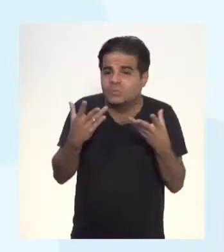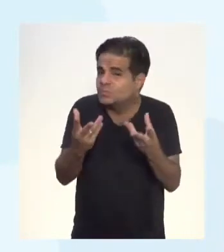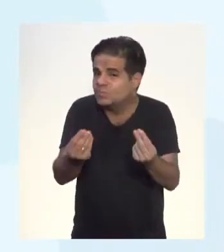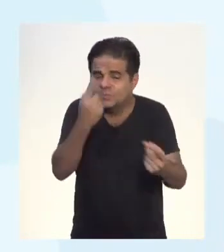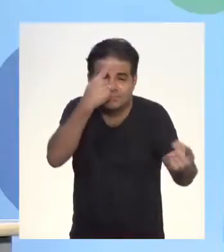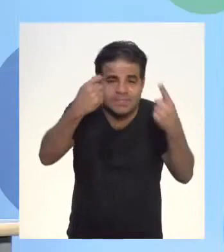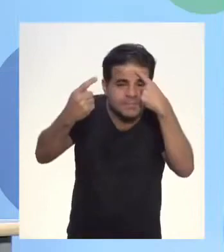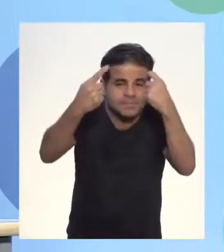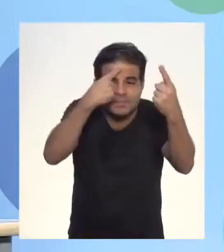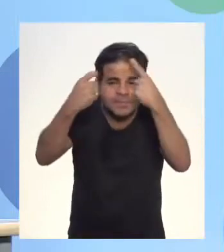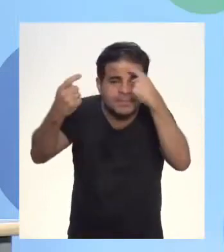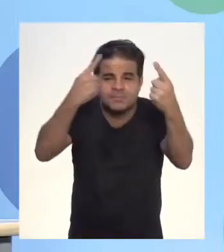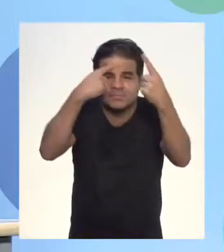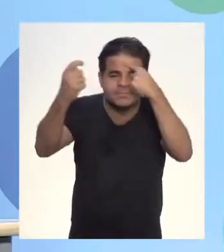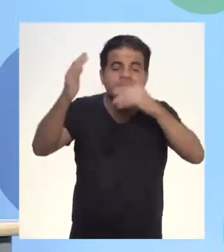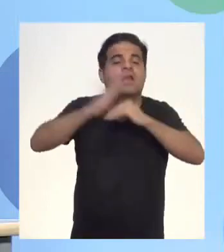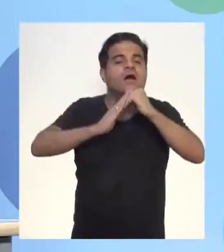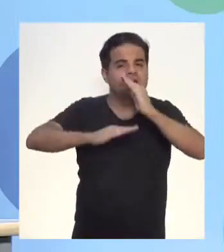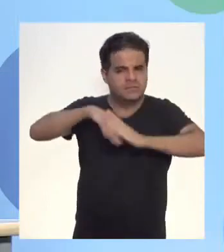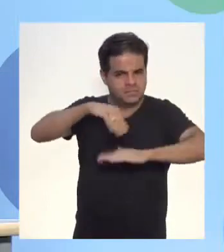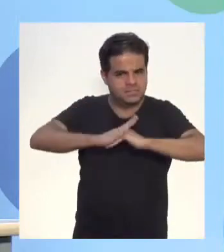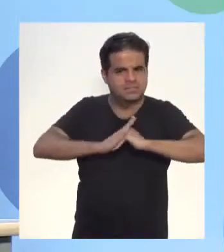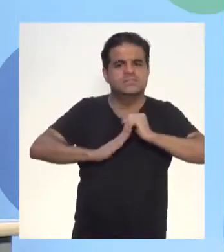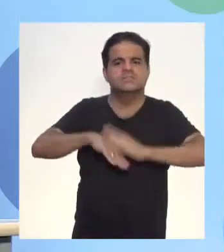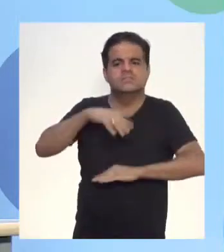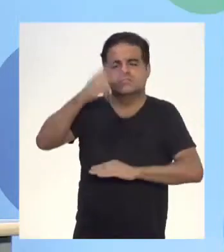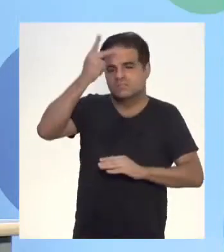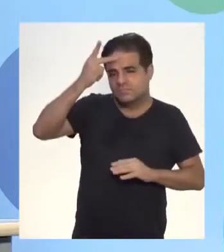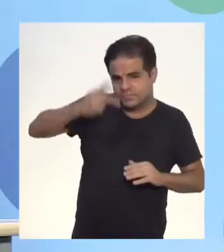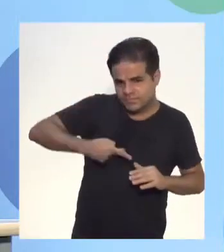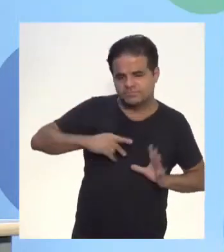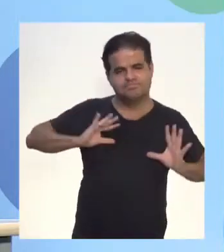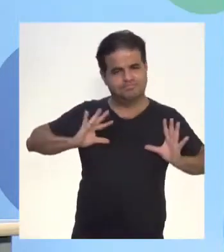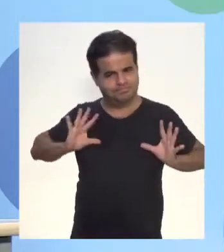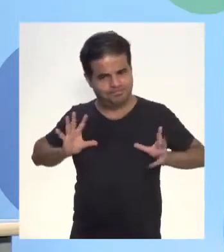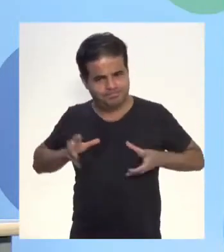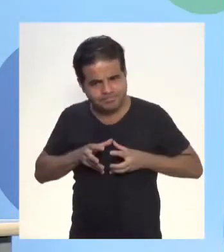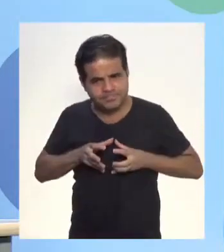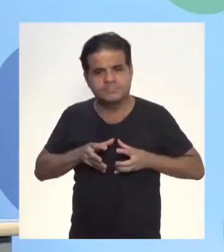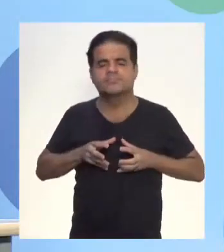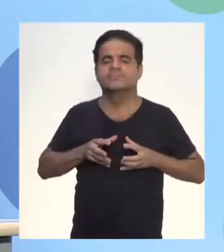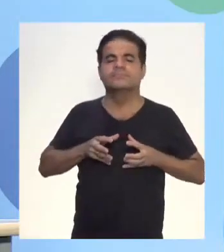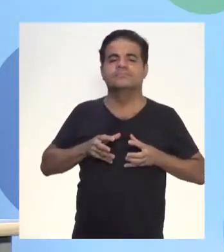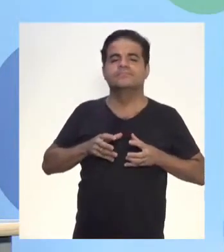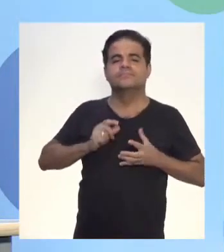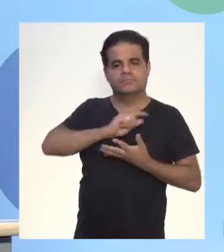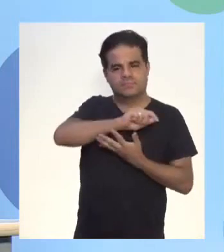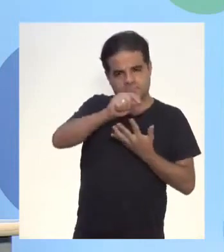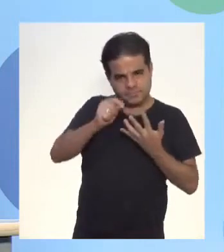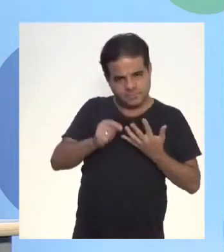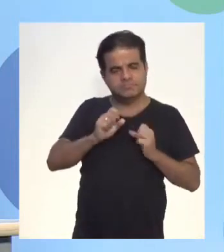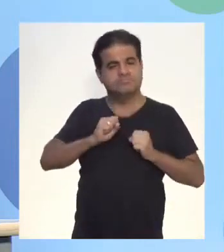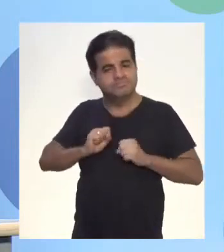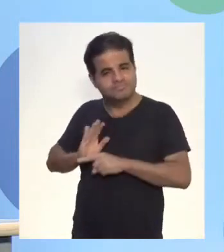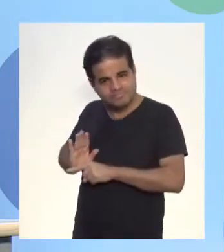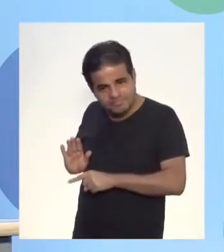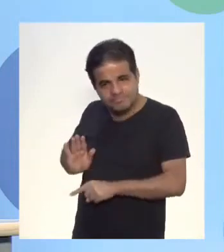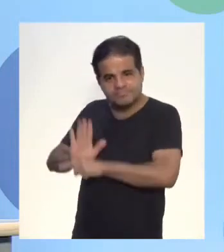ideias. E nós temos ações que são individuais e temos ações que são coletivas, né? E nós em ambas nós podemos